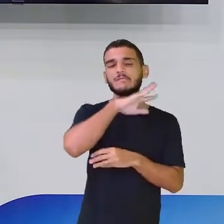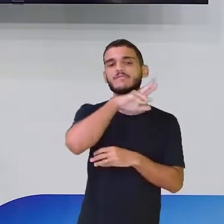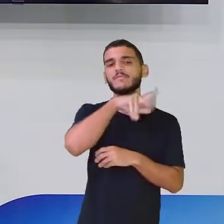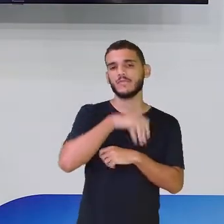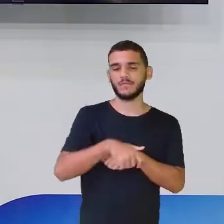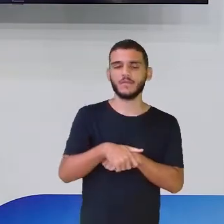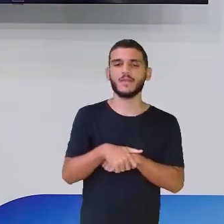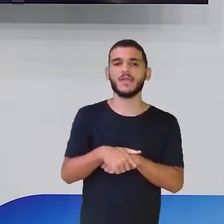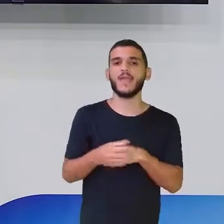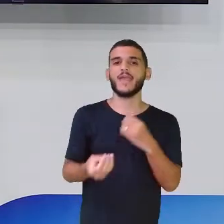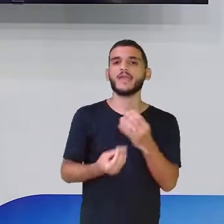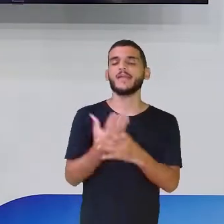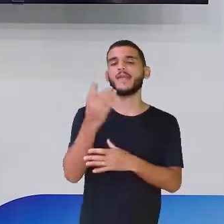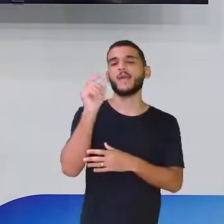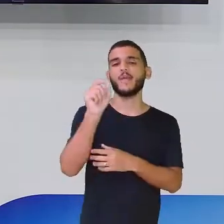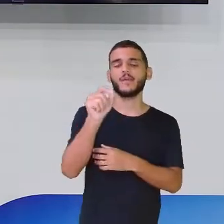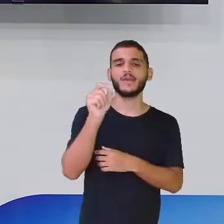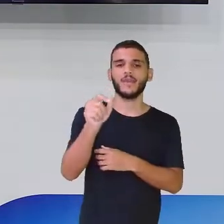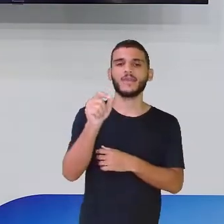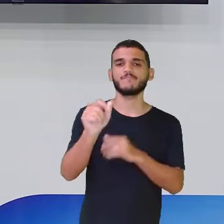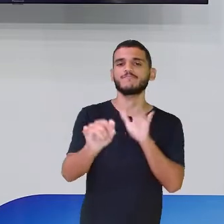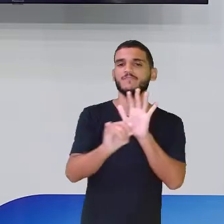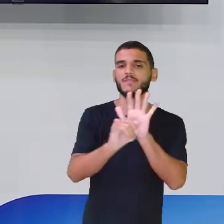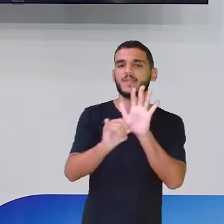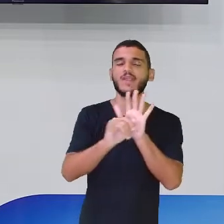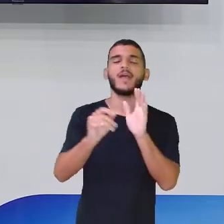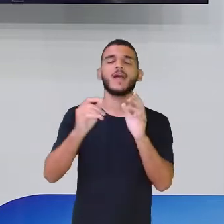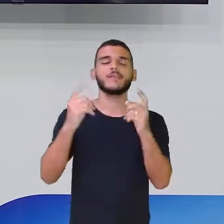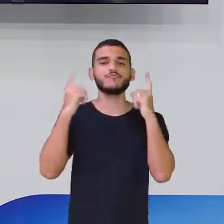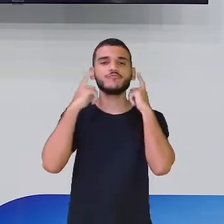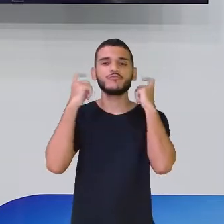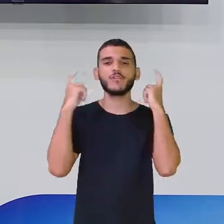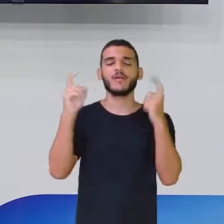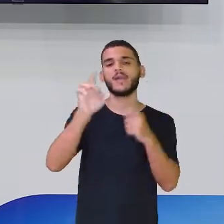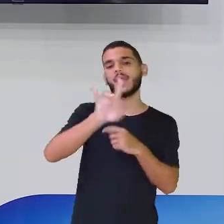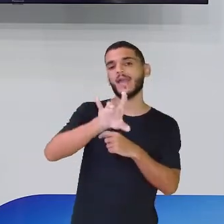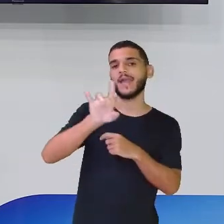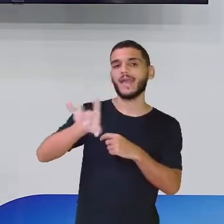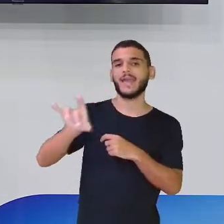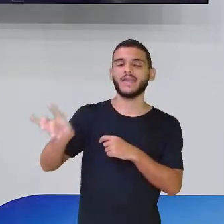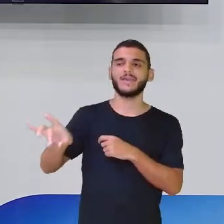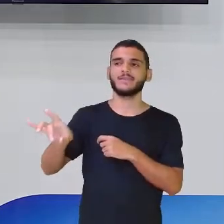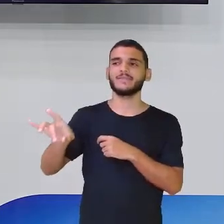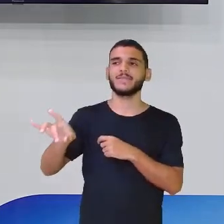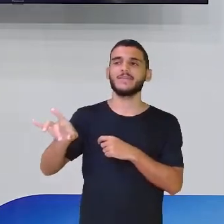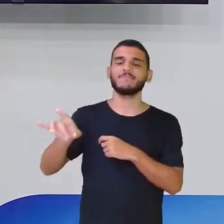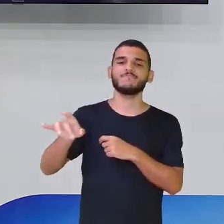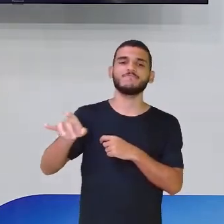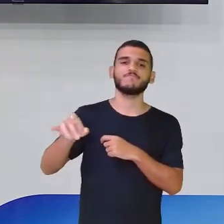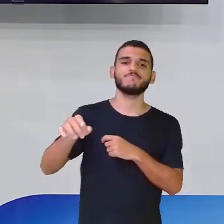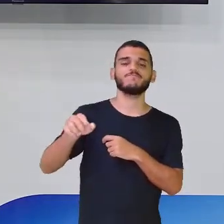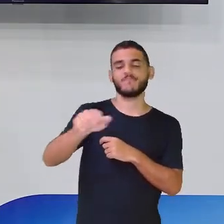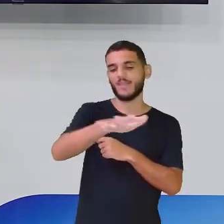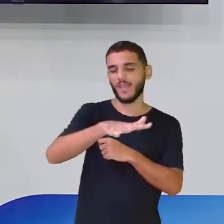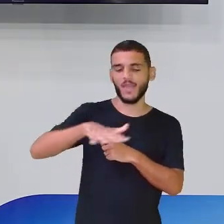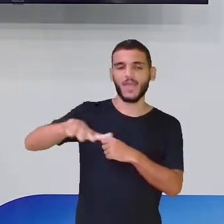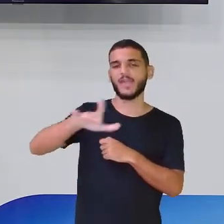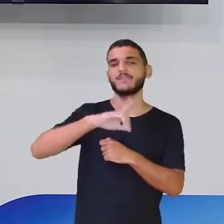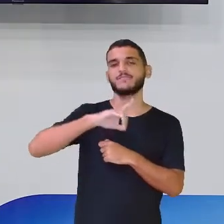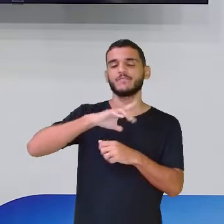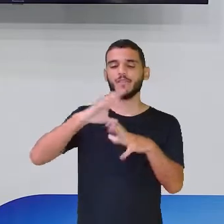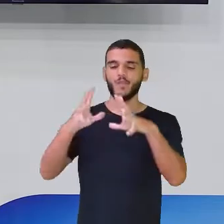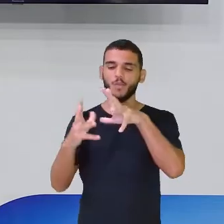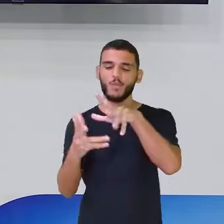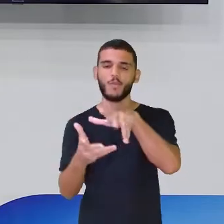vai criar uma identidade sonora para cada situação existente no planeta inteiro.